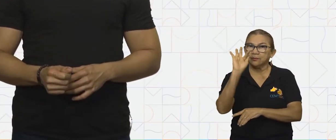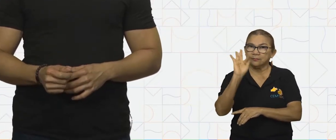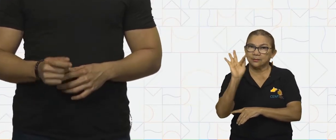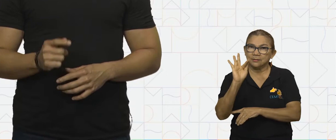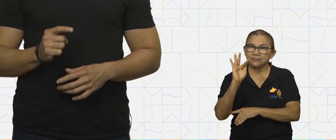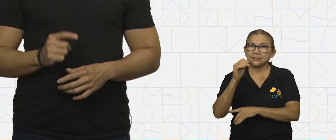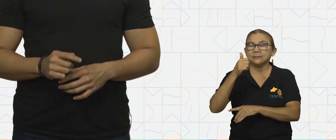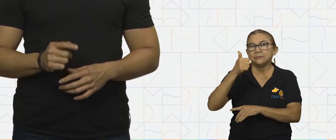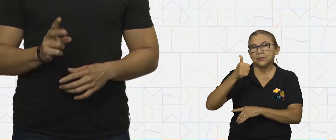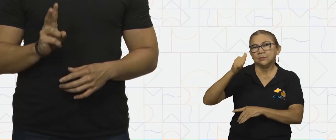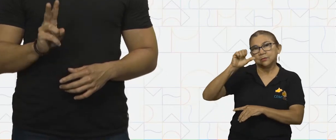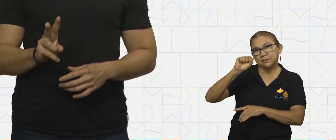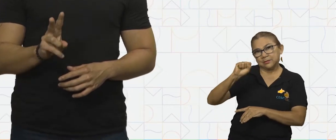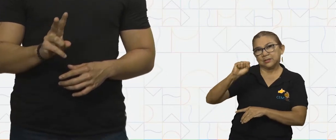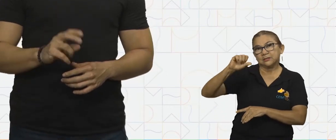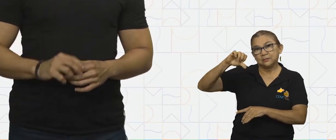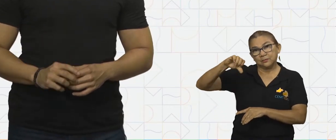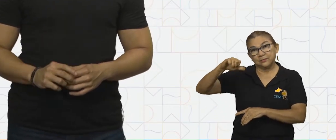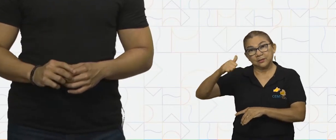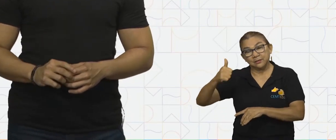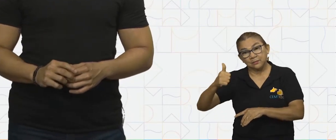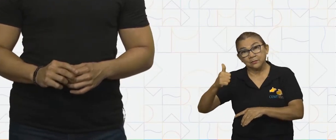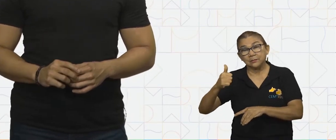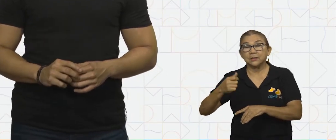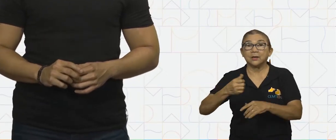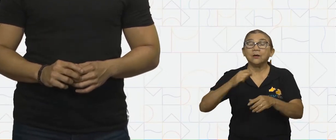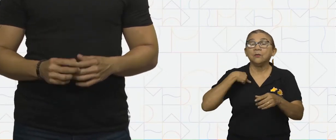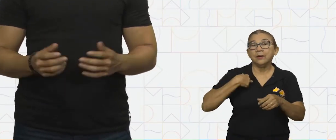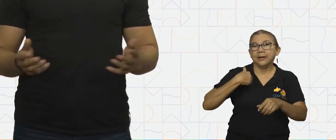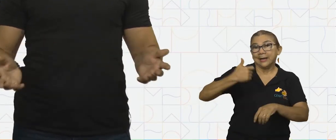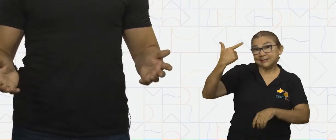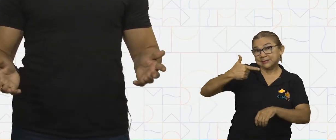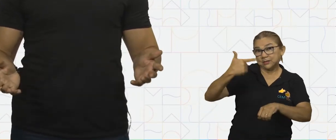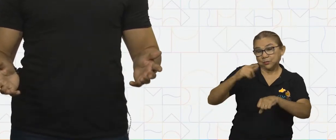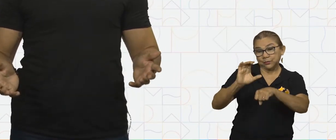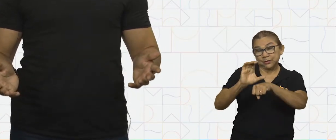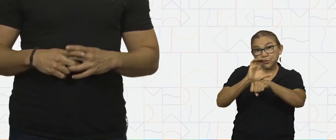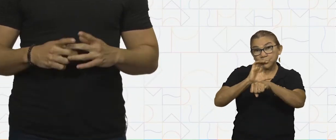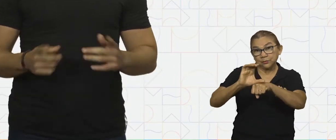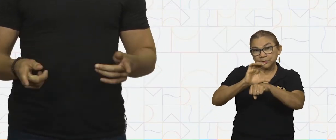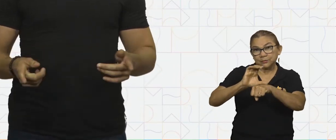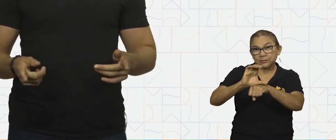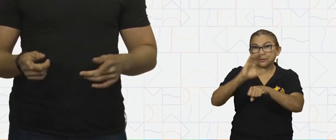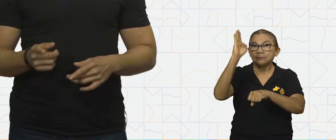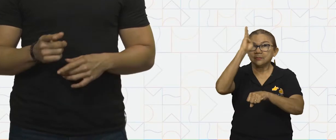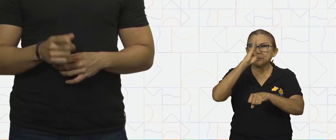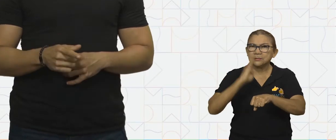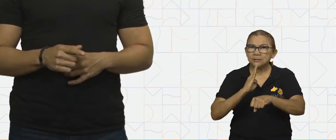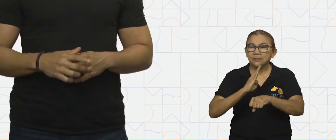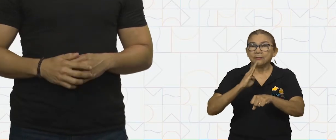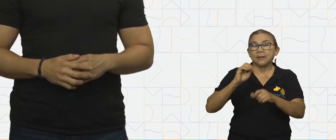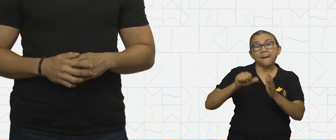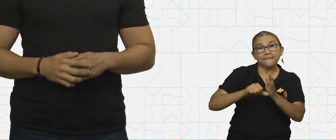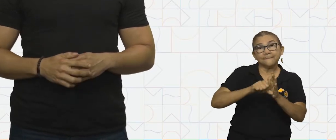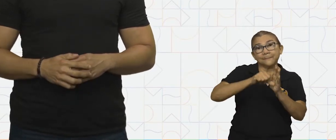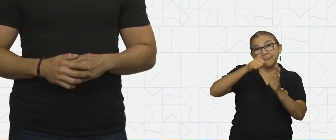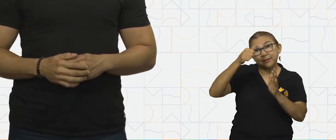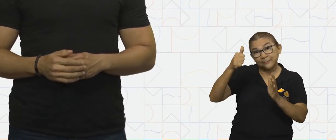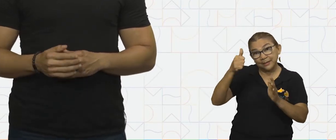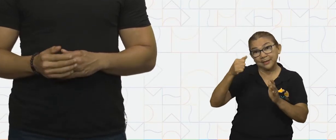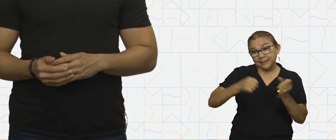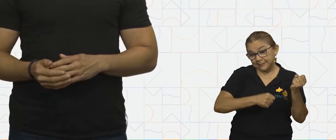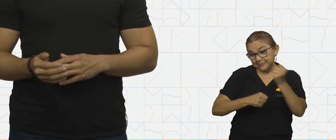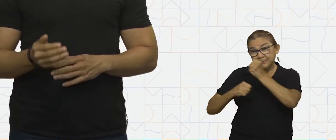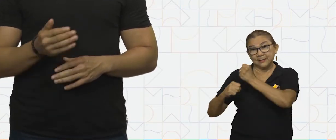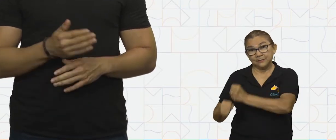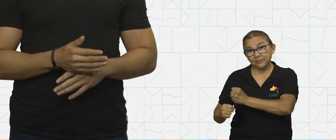1891, foi promulgada a segunda Constituição brasileira e a primeira República. No dia seguinte à promulgação da Constituição,